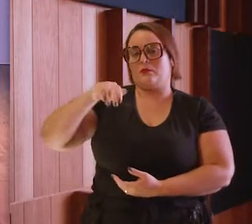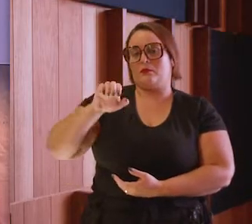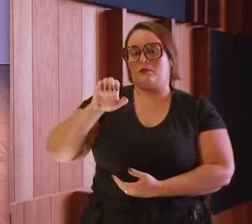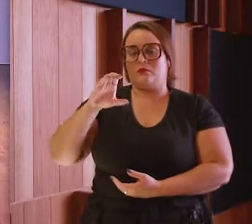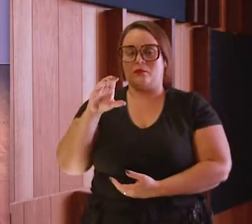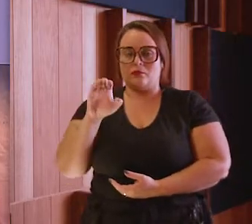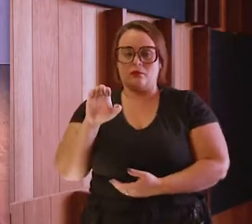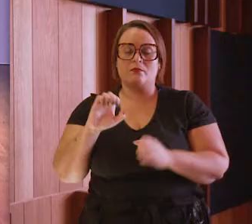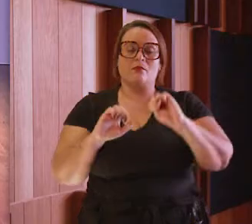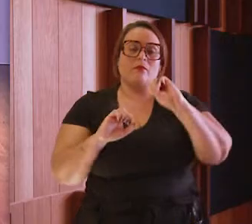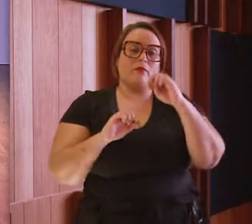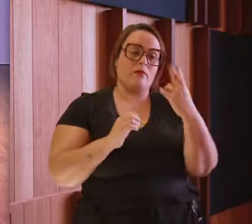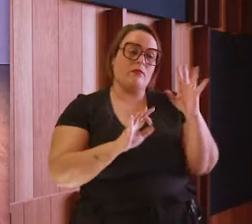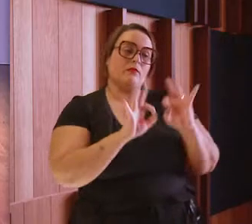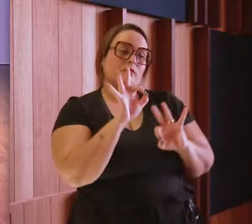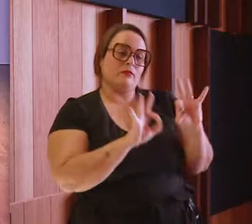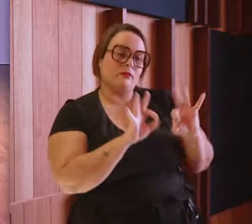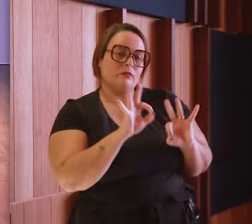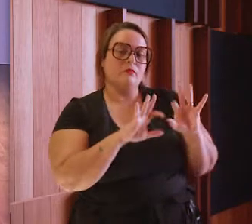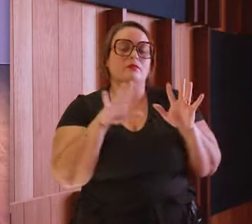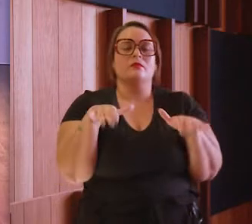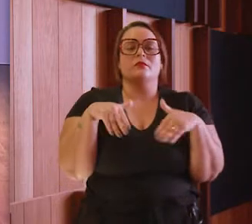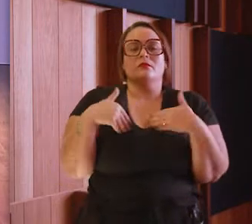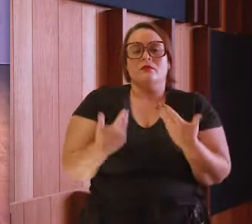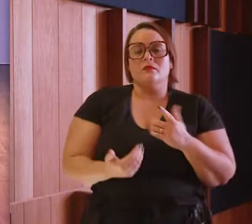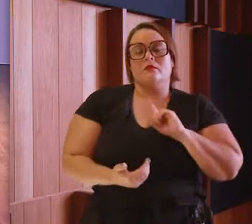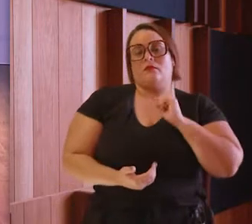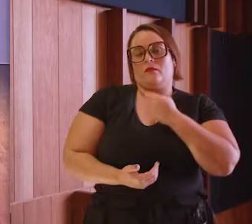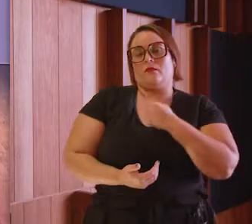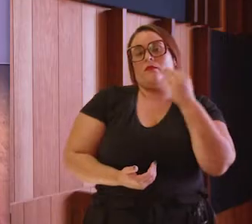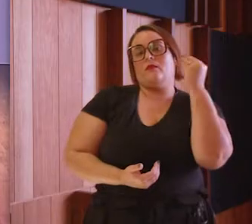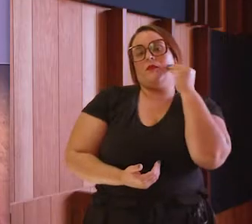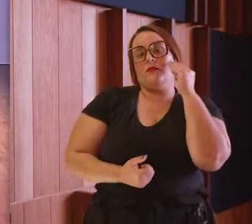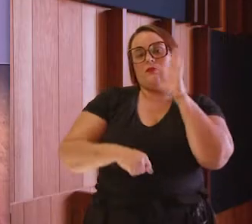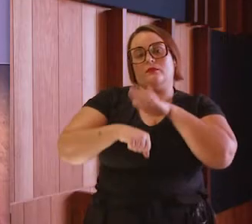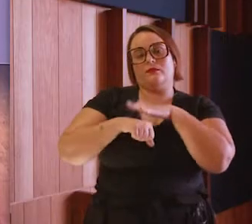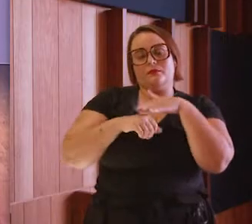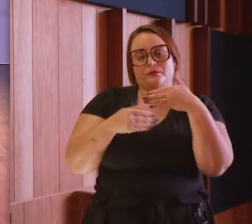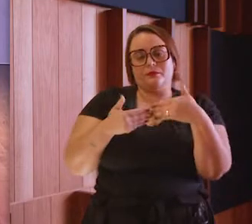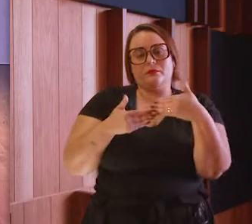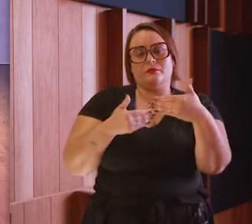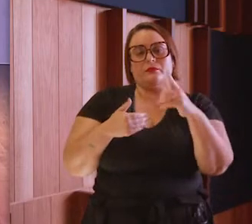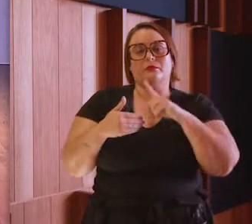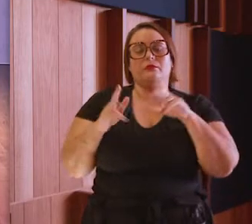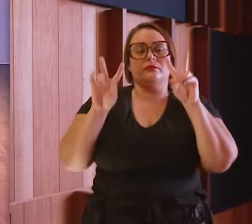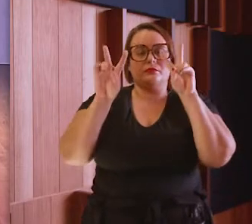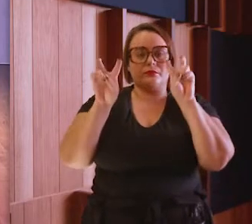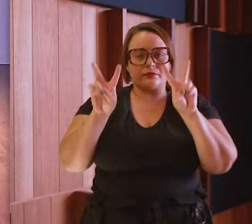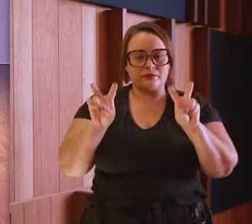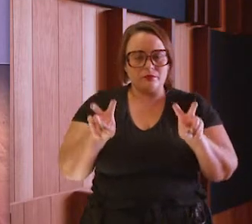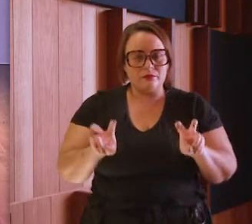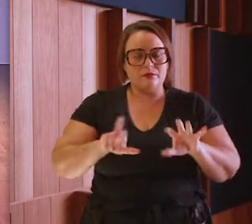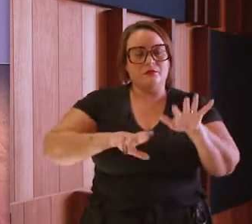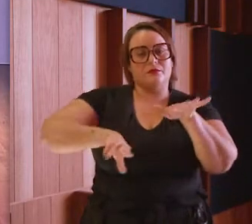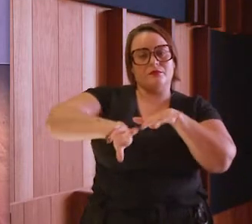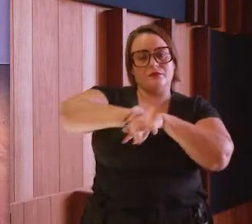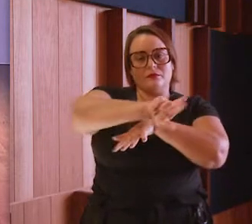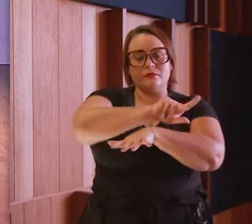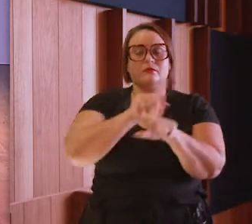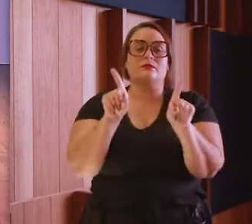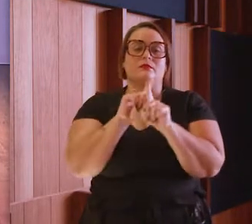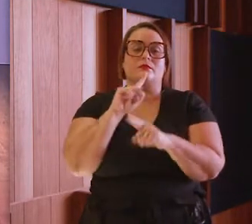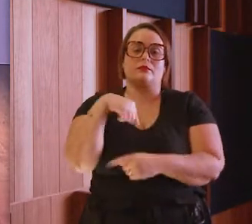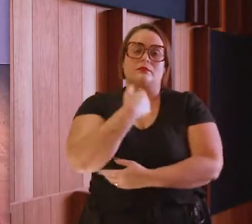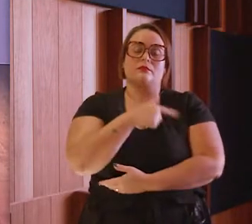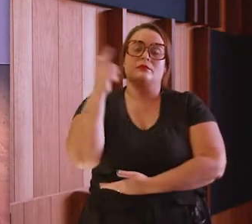Portanto, o que a gente procurou fazer, a partir de todos esses temas, e para que possamos ter a melhor